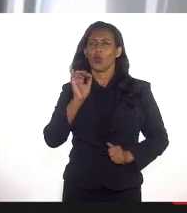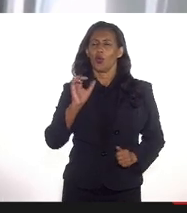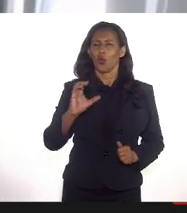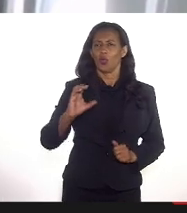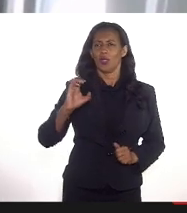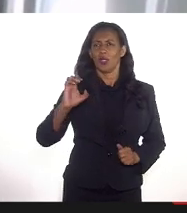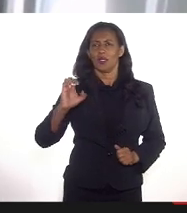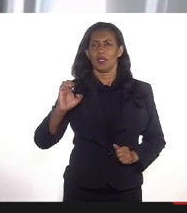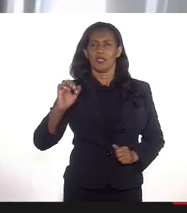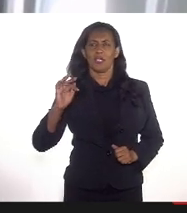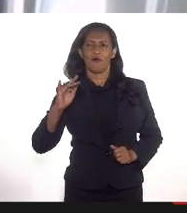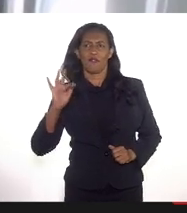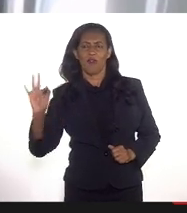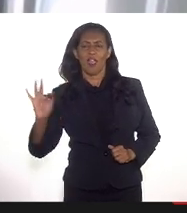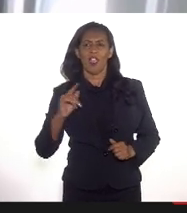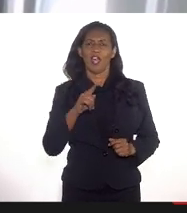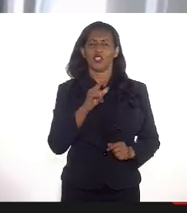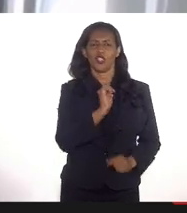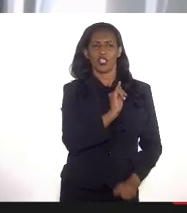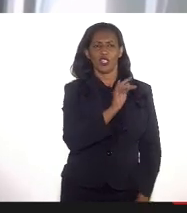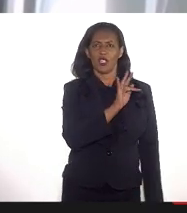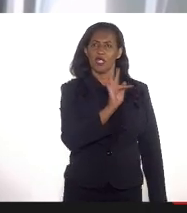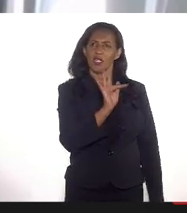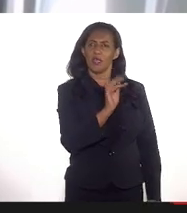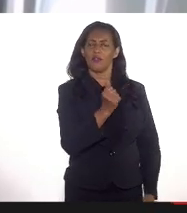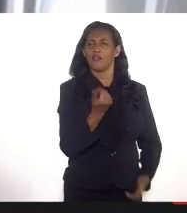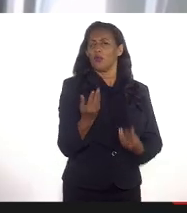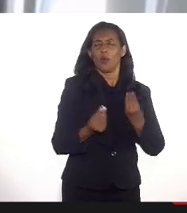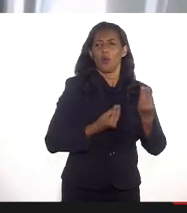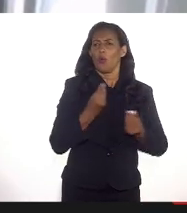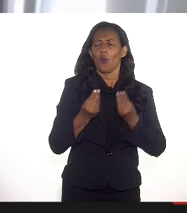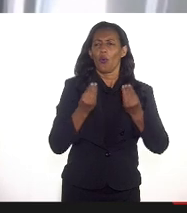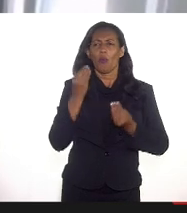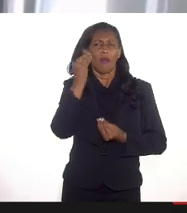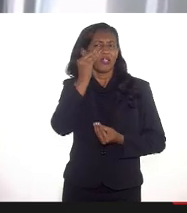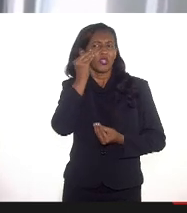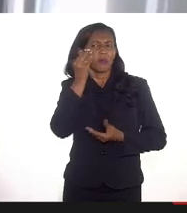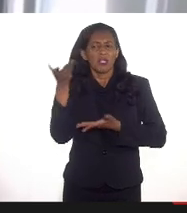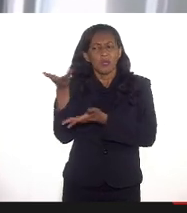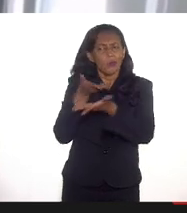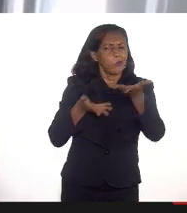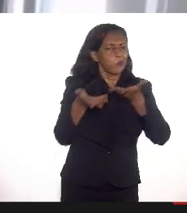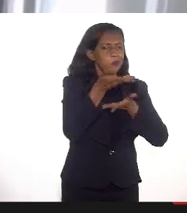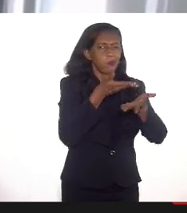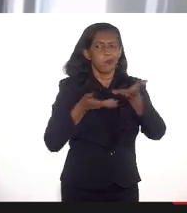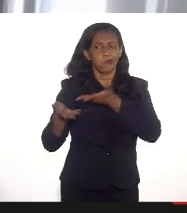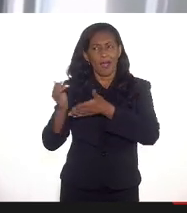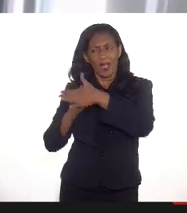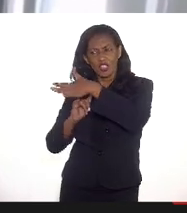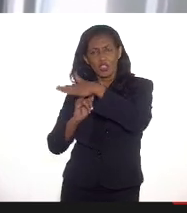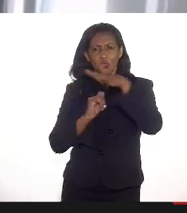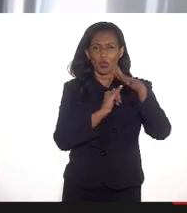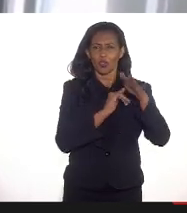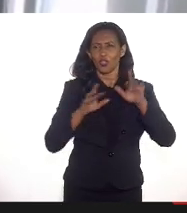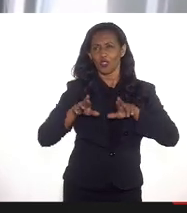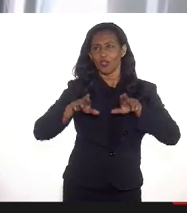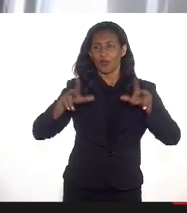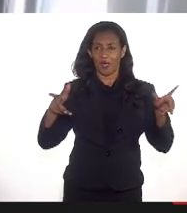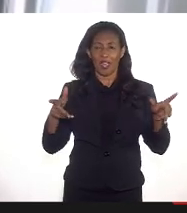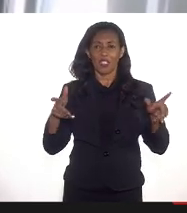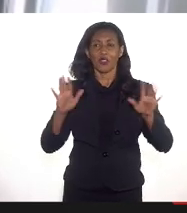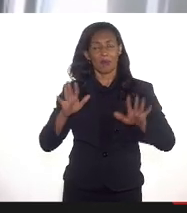saber como que eles estavam tentando equacionar, porque essas trocas de experiências às vezes são válidas, cada instituição tem a sua